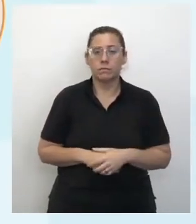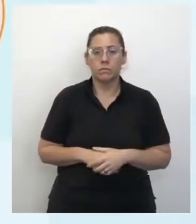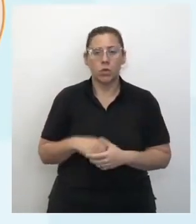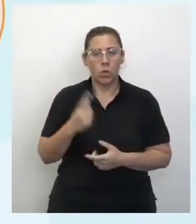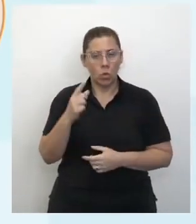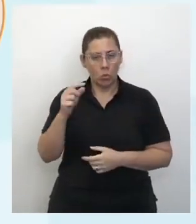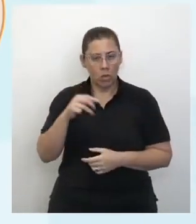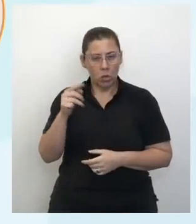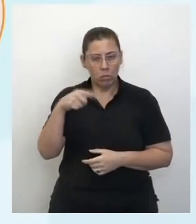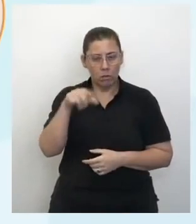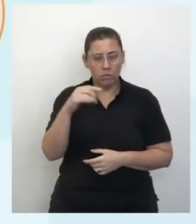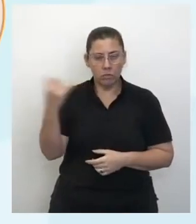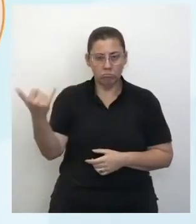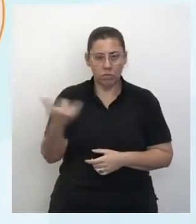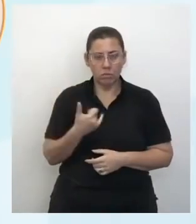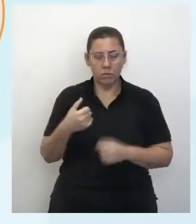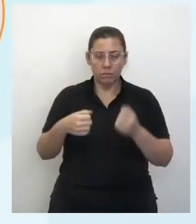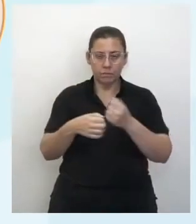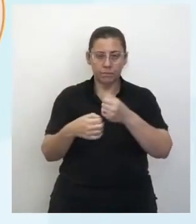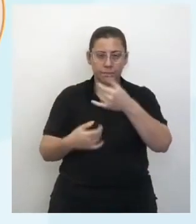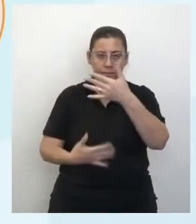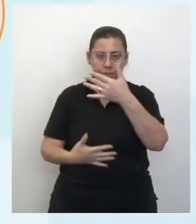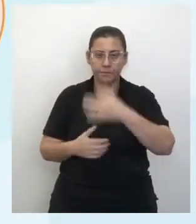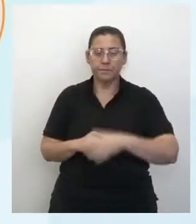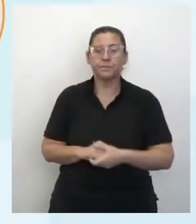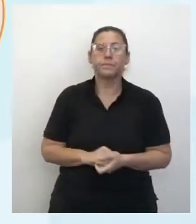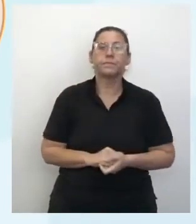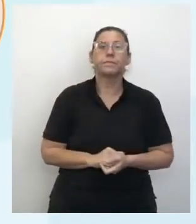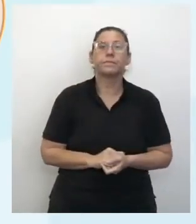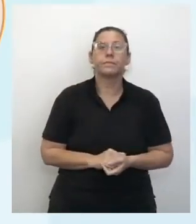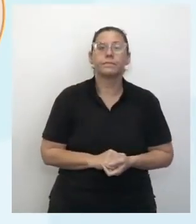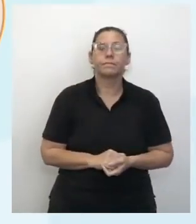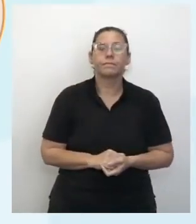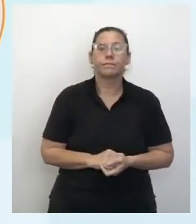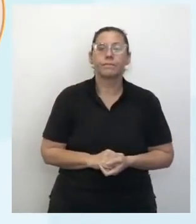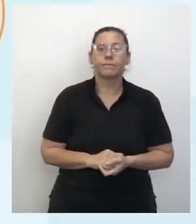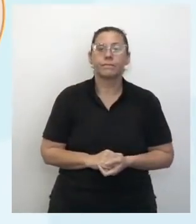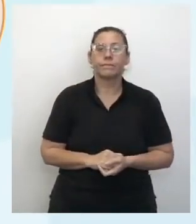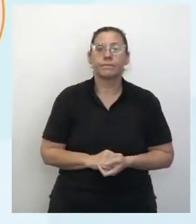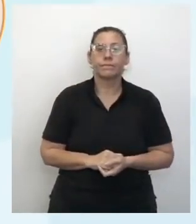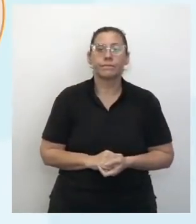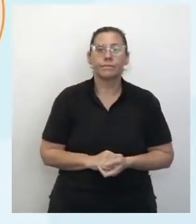1 minuto para vocês me dizerem aí no chat, contar pra gente, tá certo? Já volto.